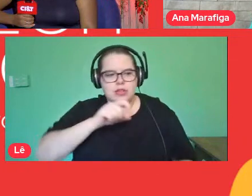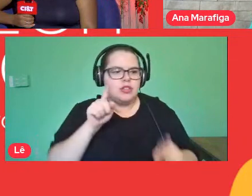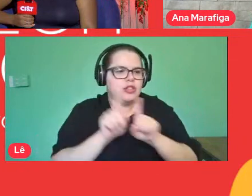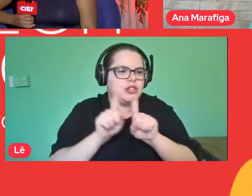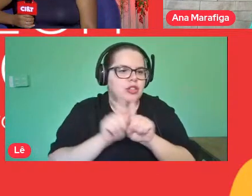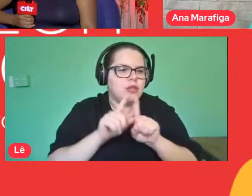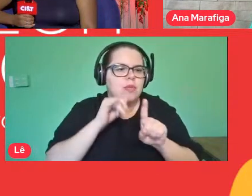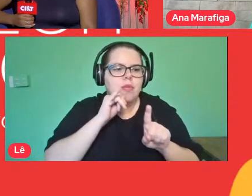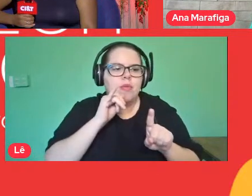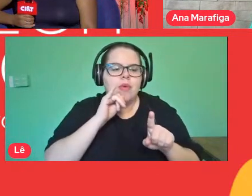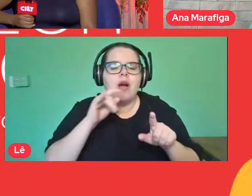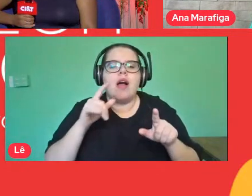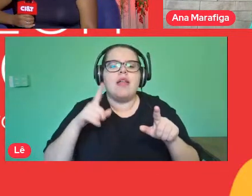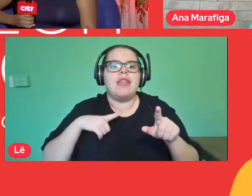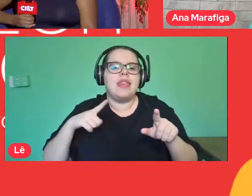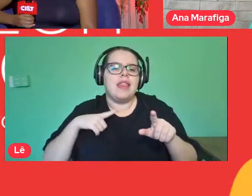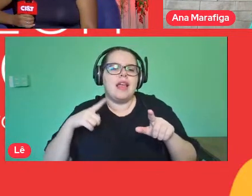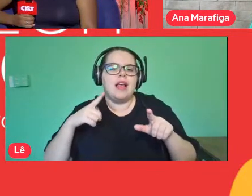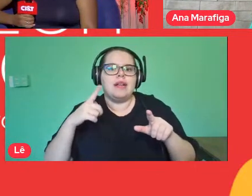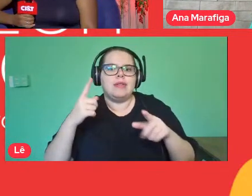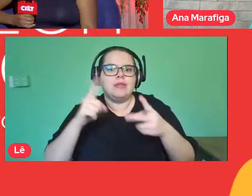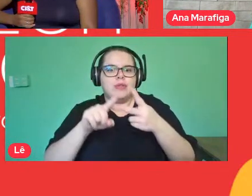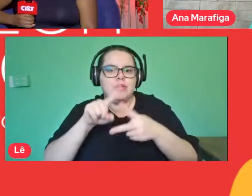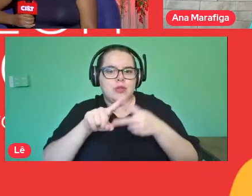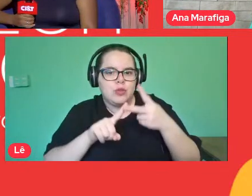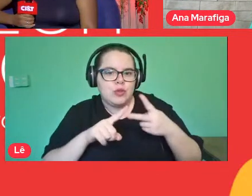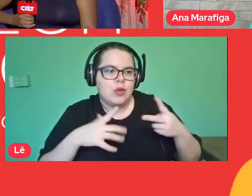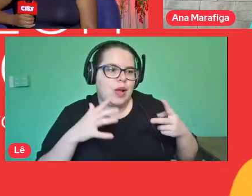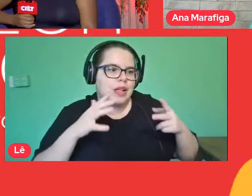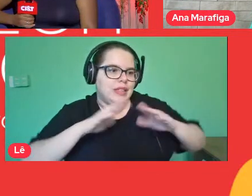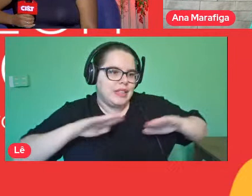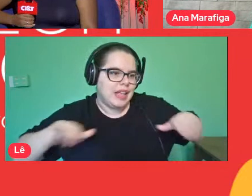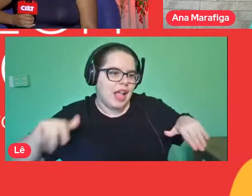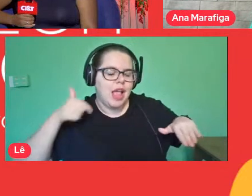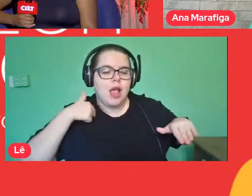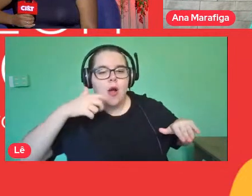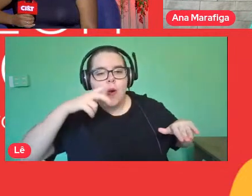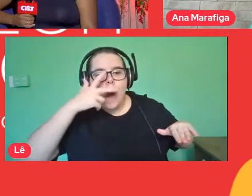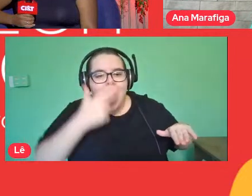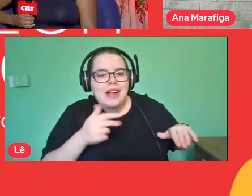mais ainda, tive que dividir mais 2 crianças, mas ainda assim, eu acho que